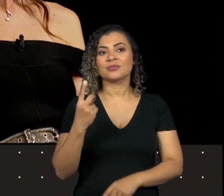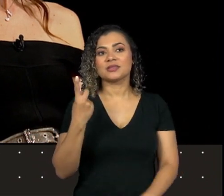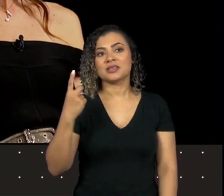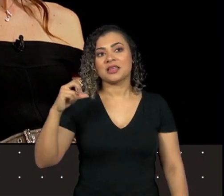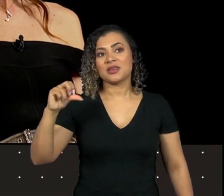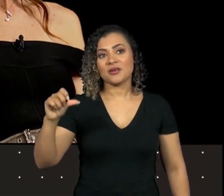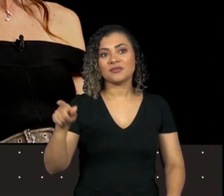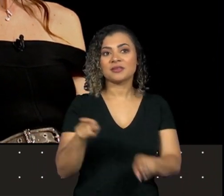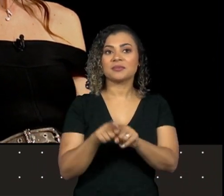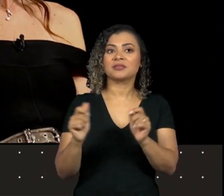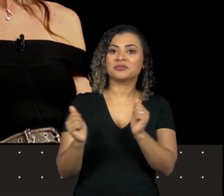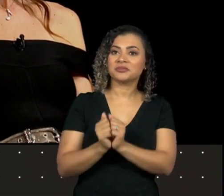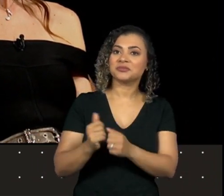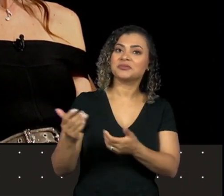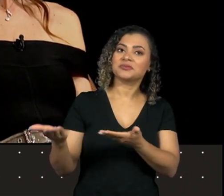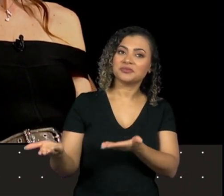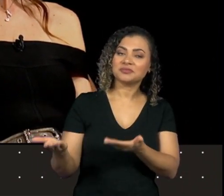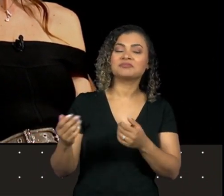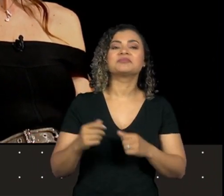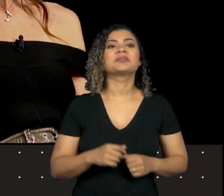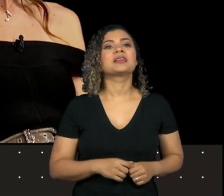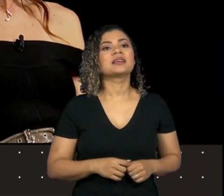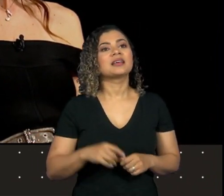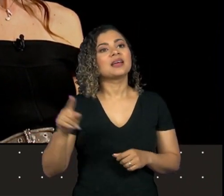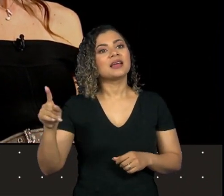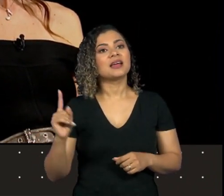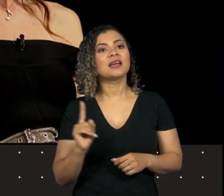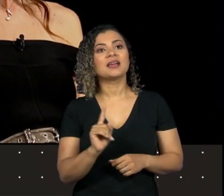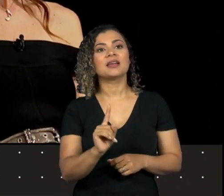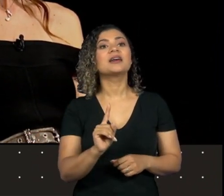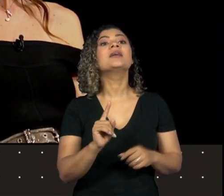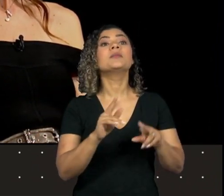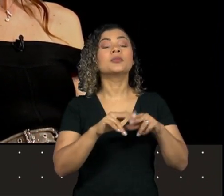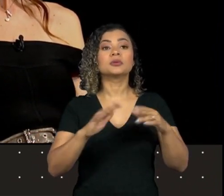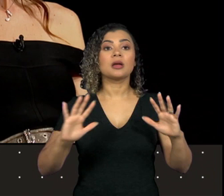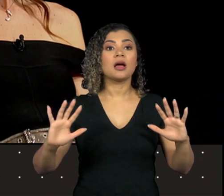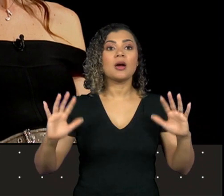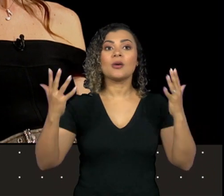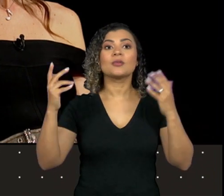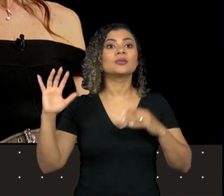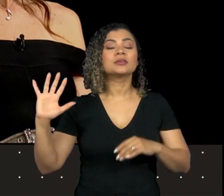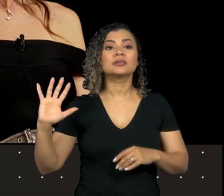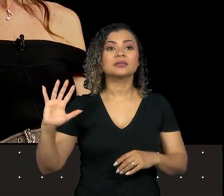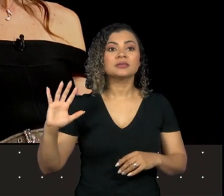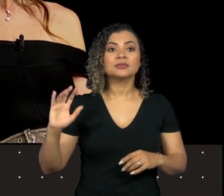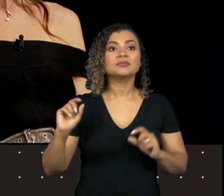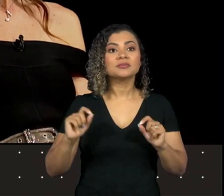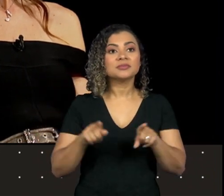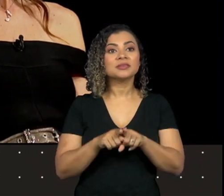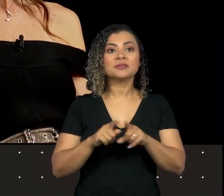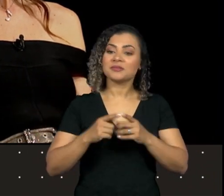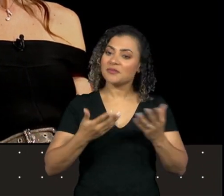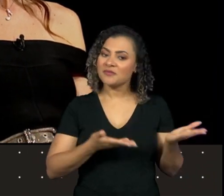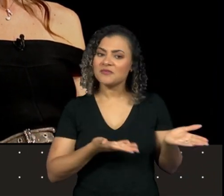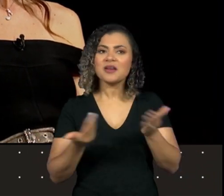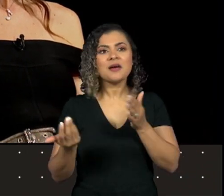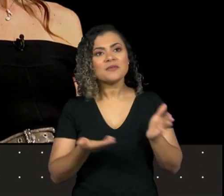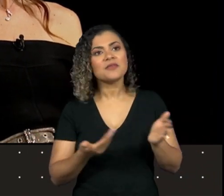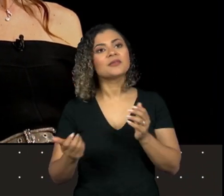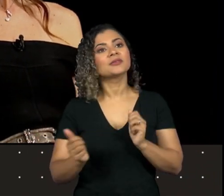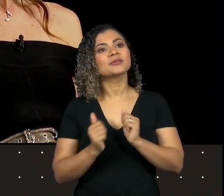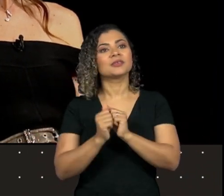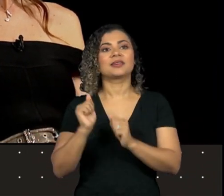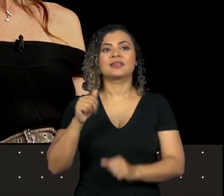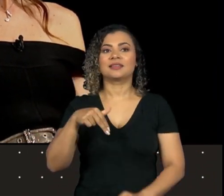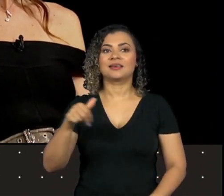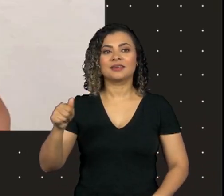2019, estava em pé assim, de boa, na São Luís, de repente quem me arrasta para dentro da corda de um bloco,